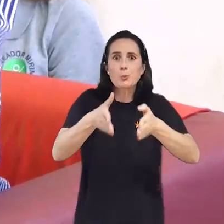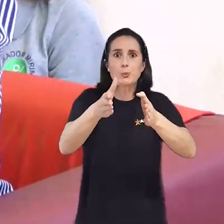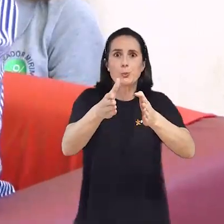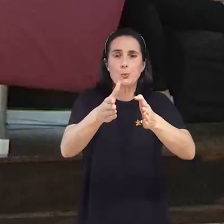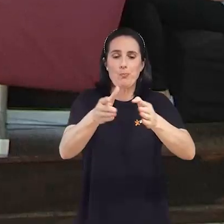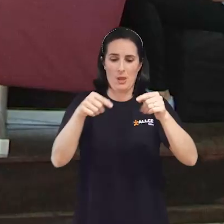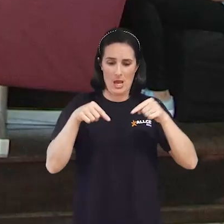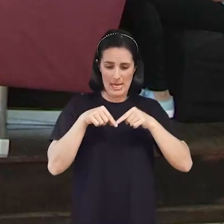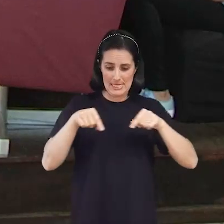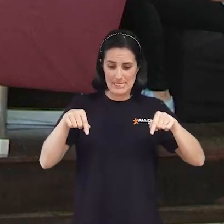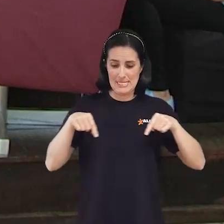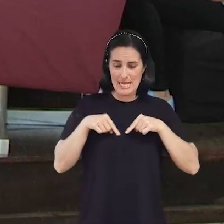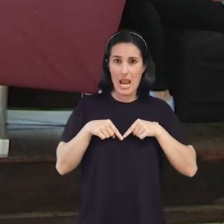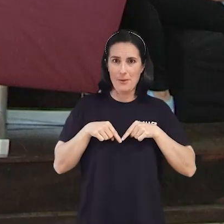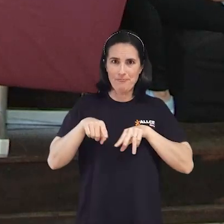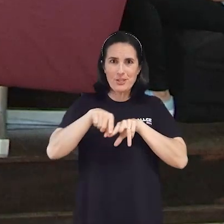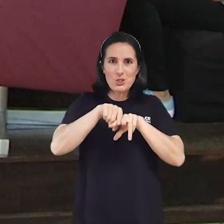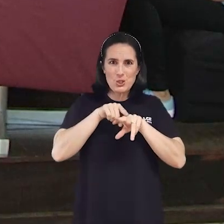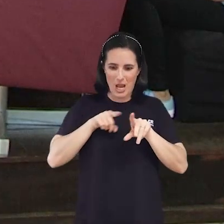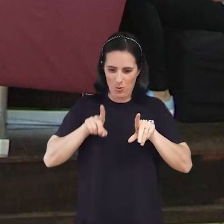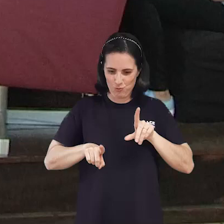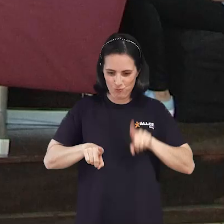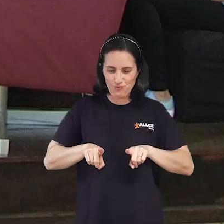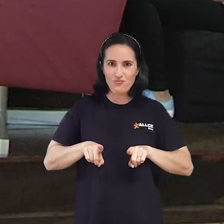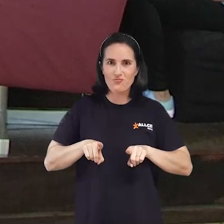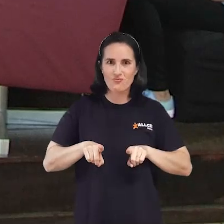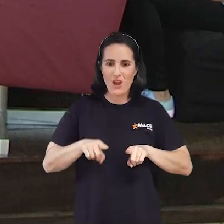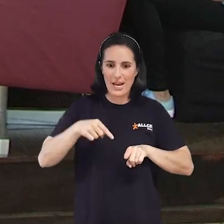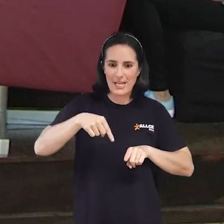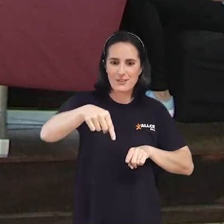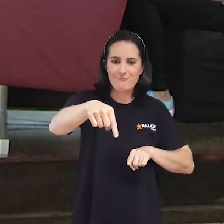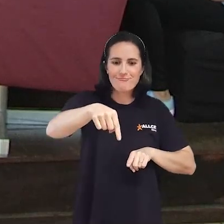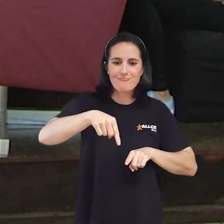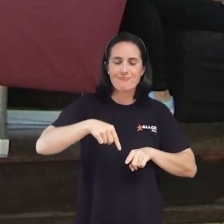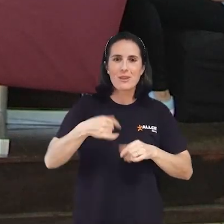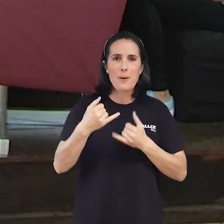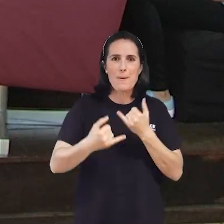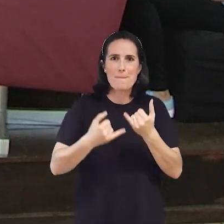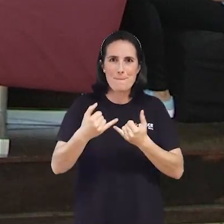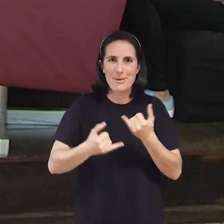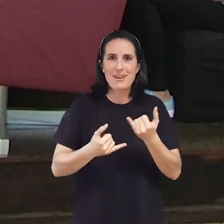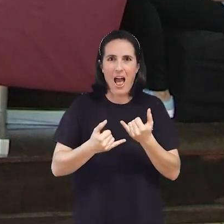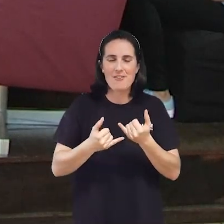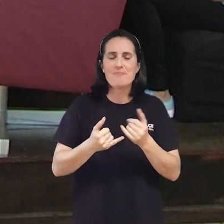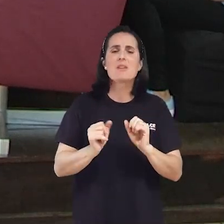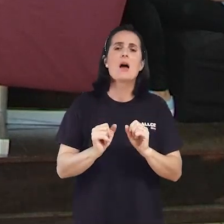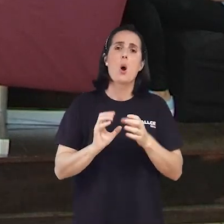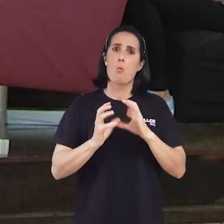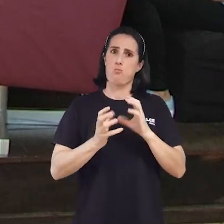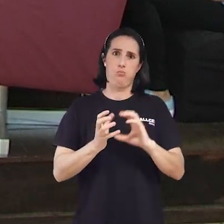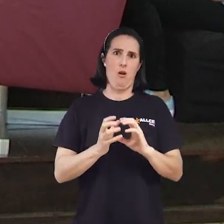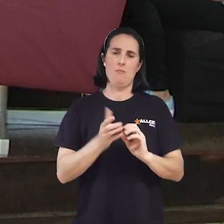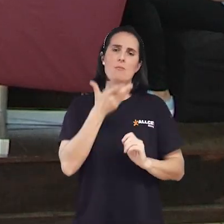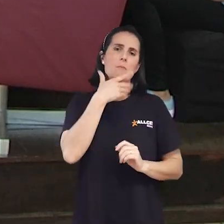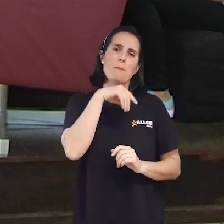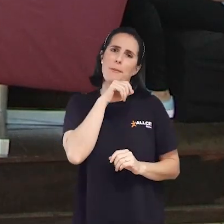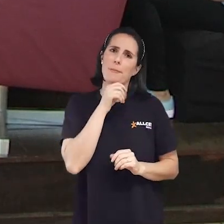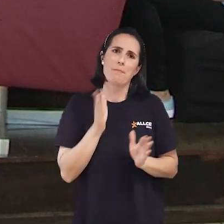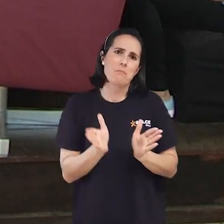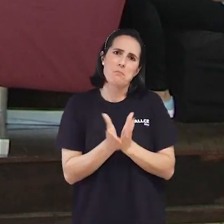corredor, né? E era quarto para os 2 lados, né? E nós colocávamos os chinelos na